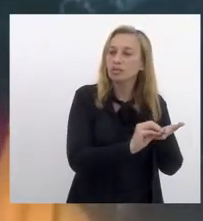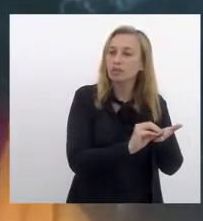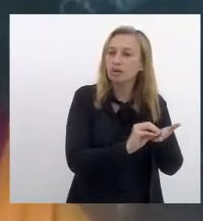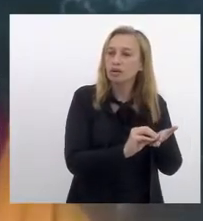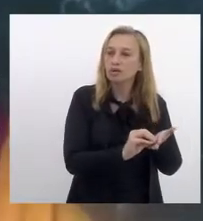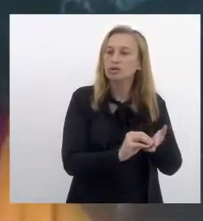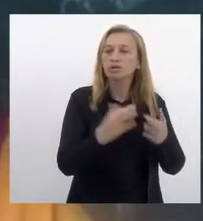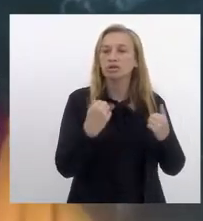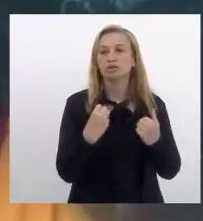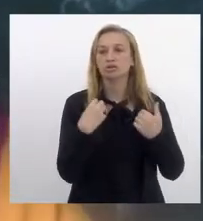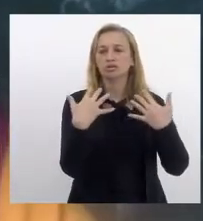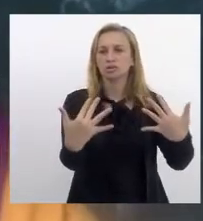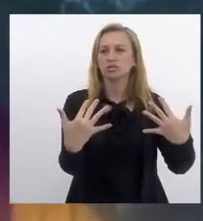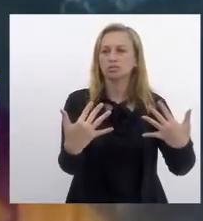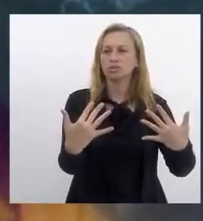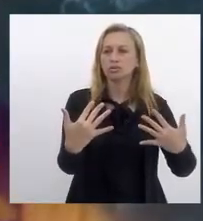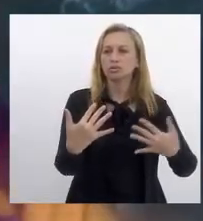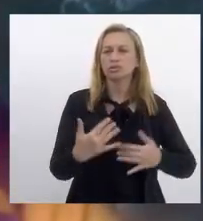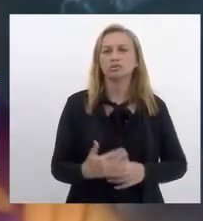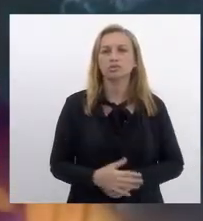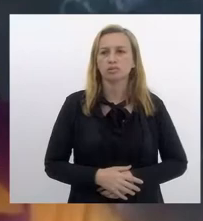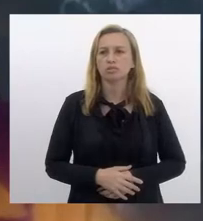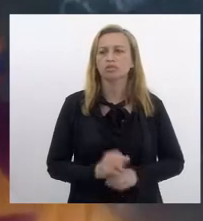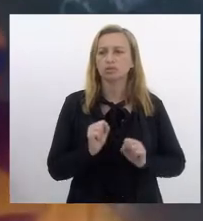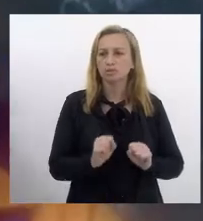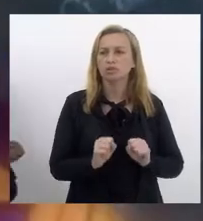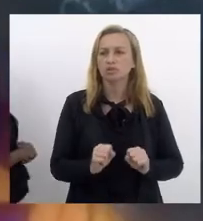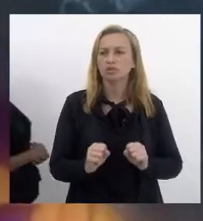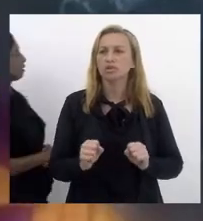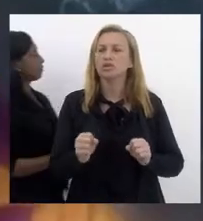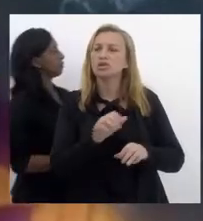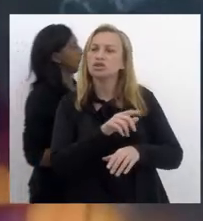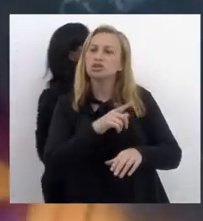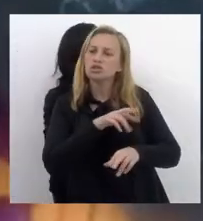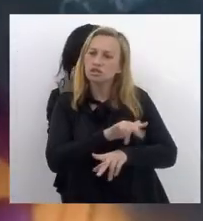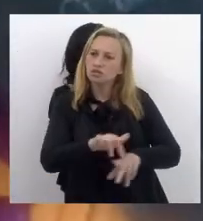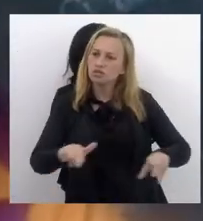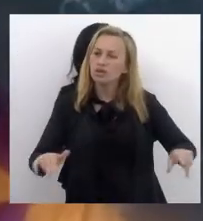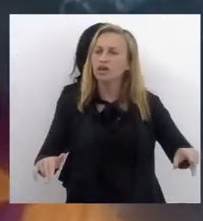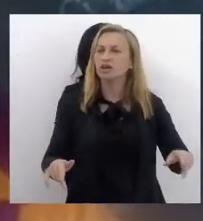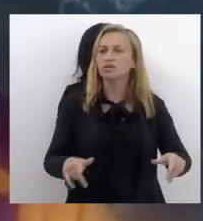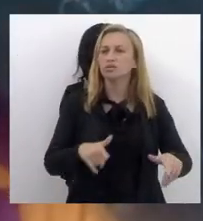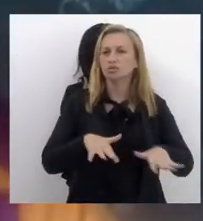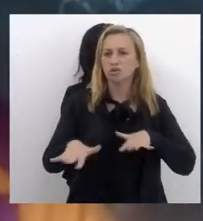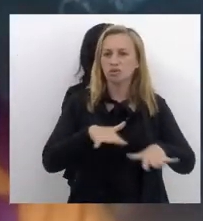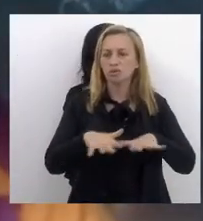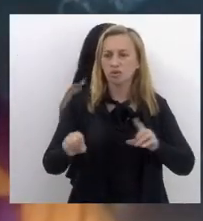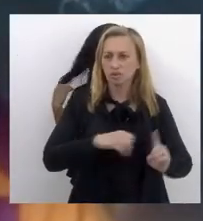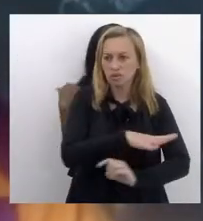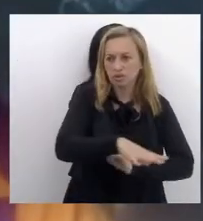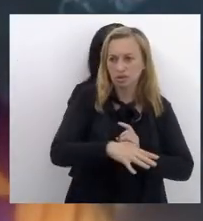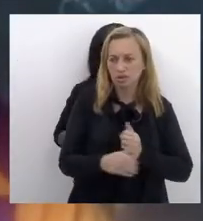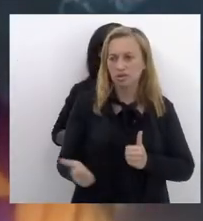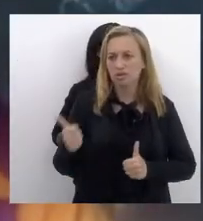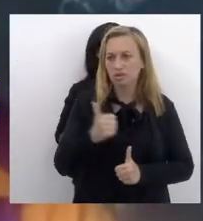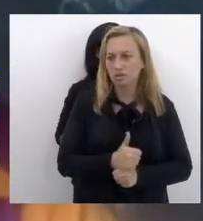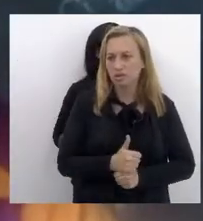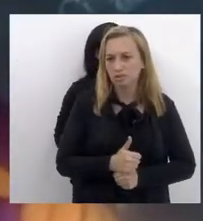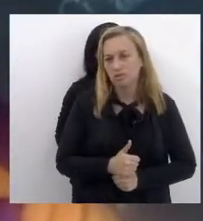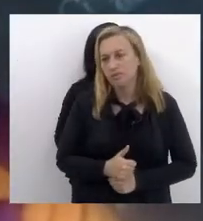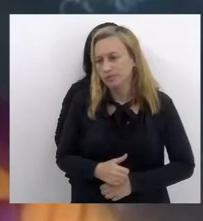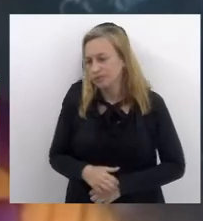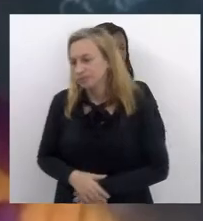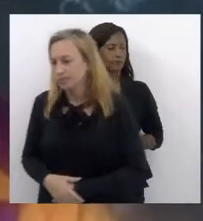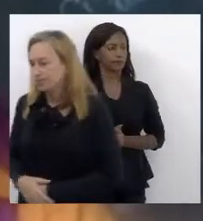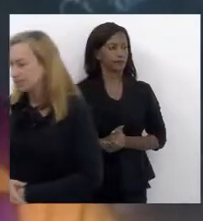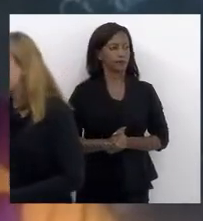uma audiência pública, para que a gente possa trazer esses diversos movimentos que se auto-intitulam Baile das Antigas e conseguir